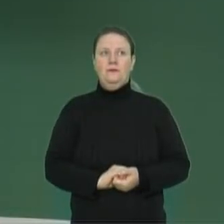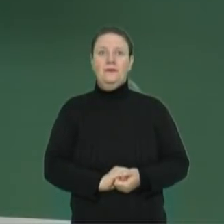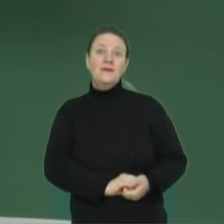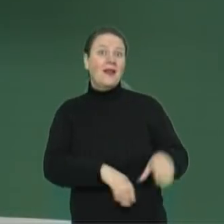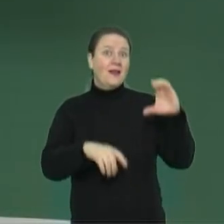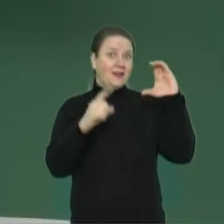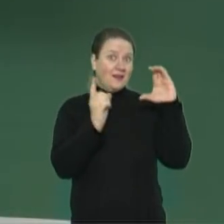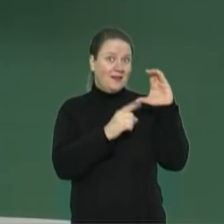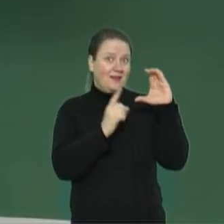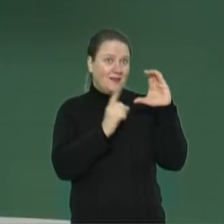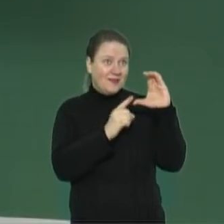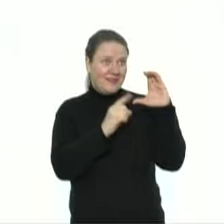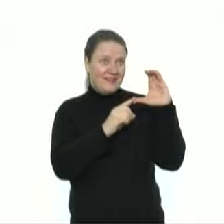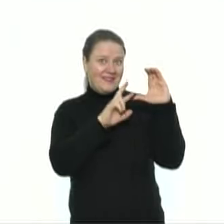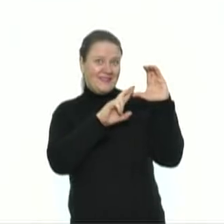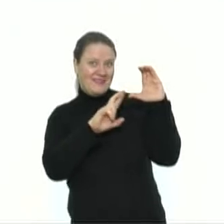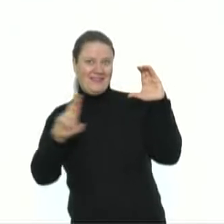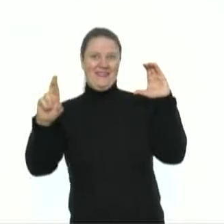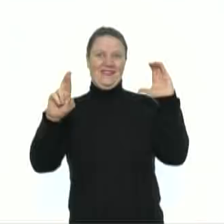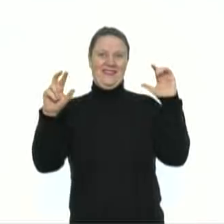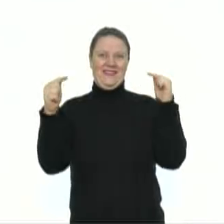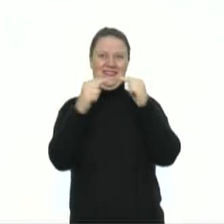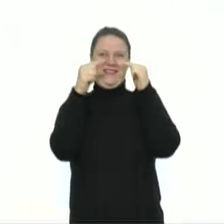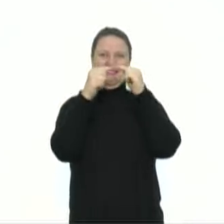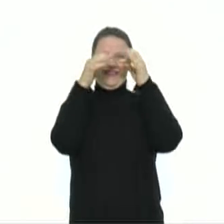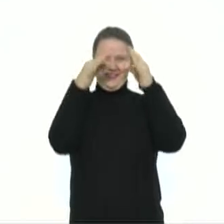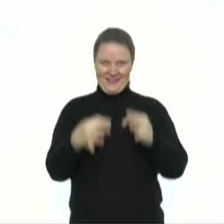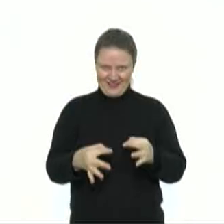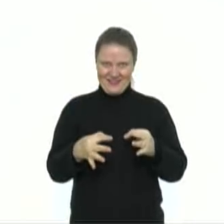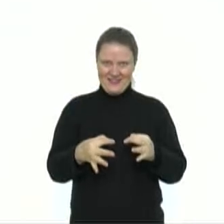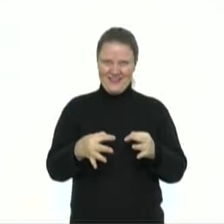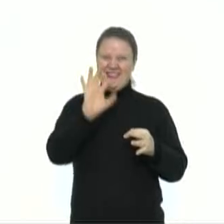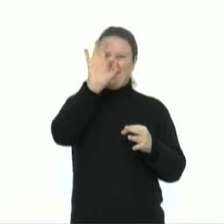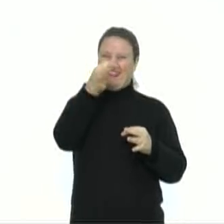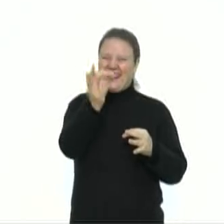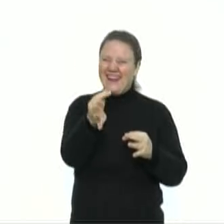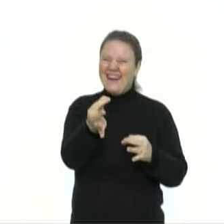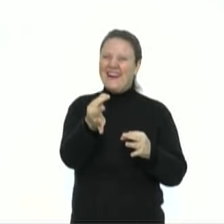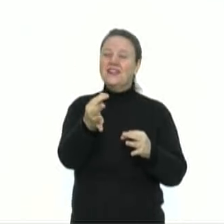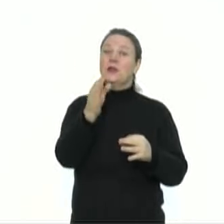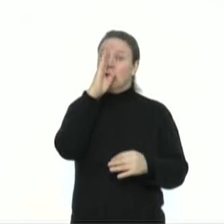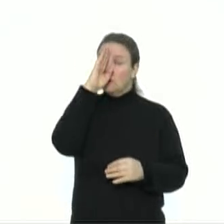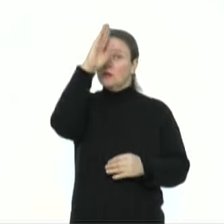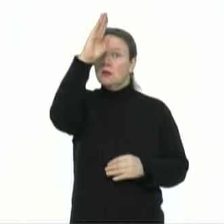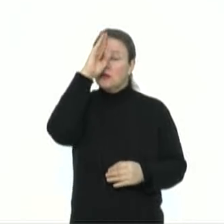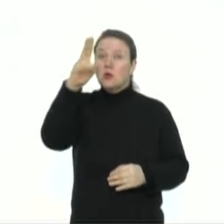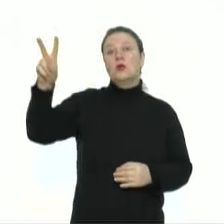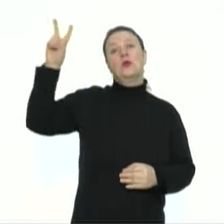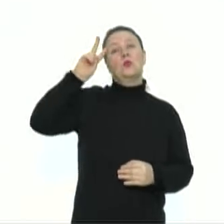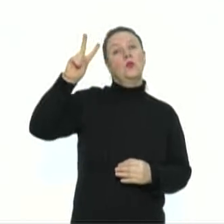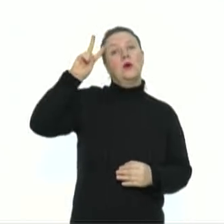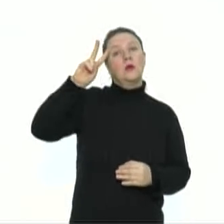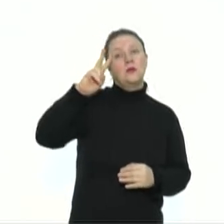Alternativa correta aqui, alternativa C. C de certo, né? Princípios